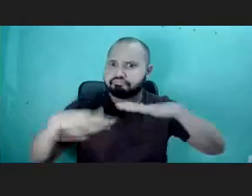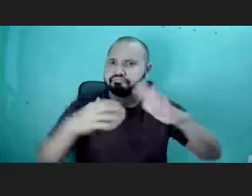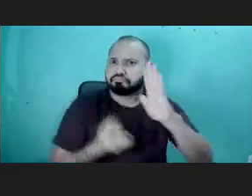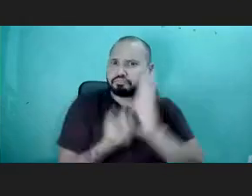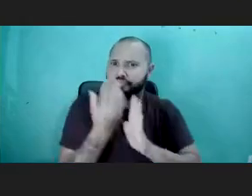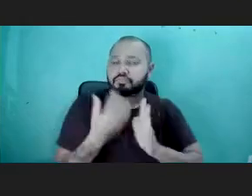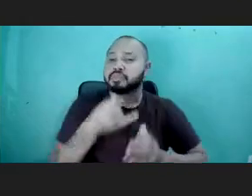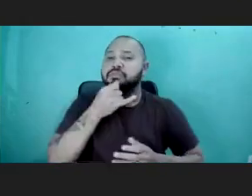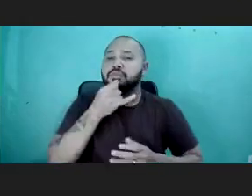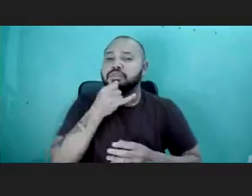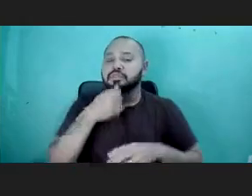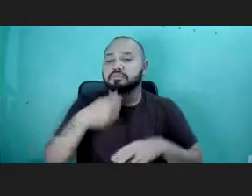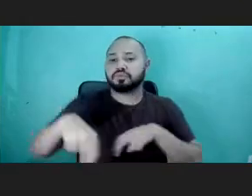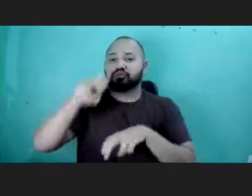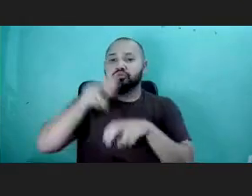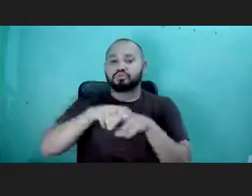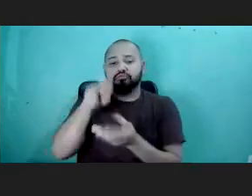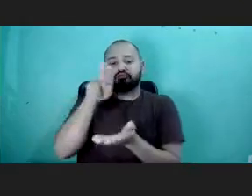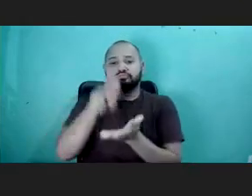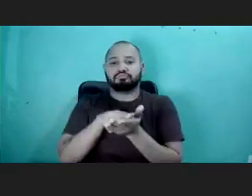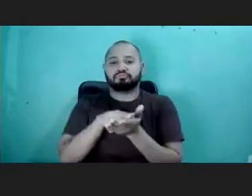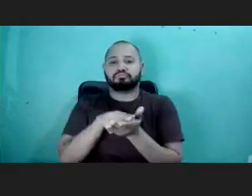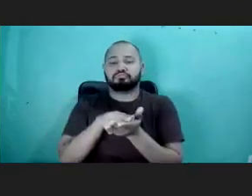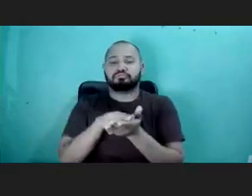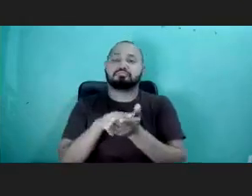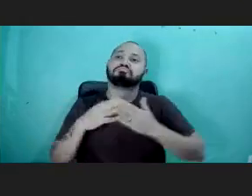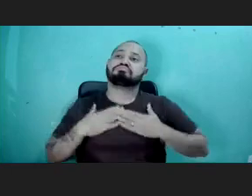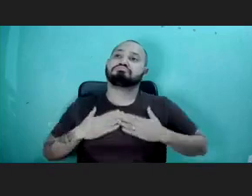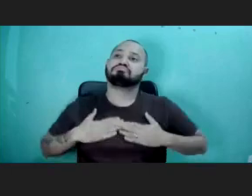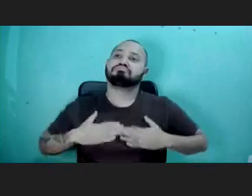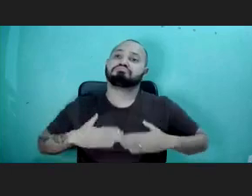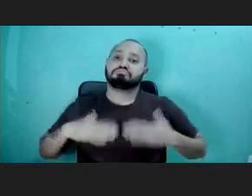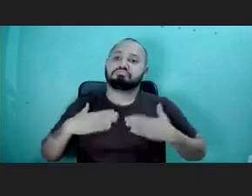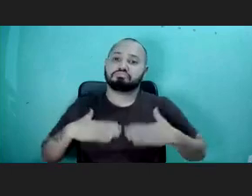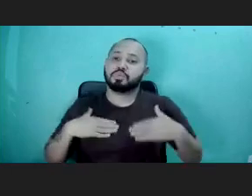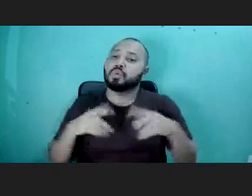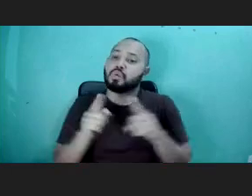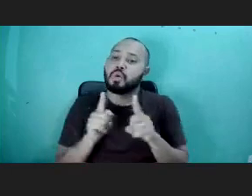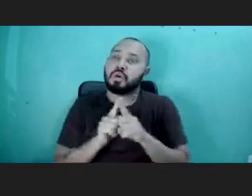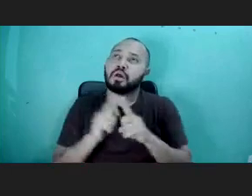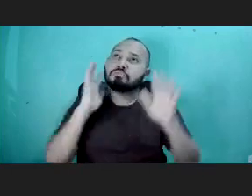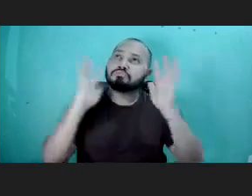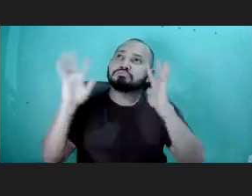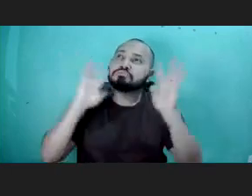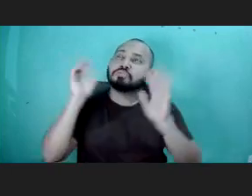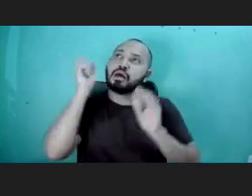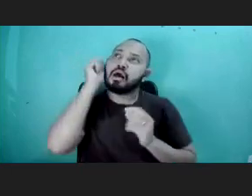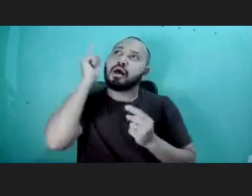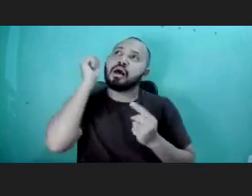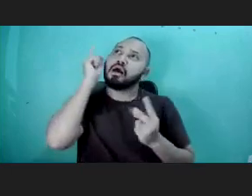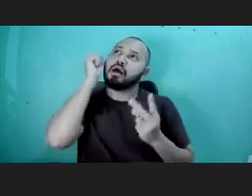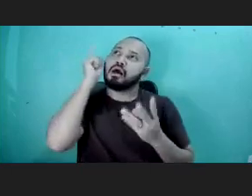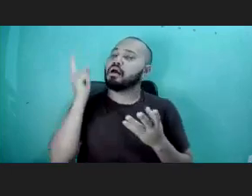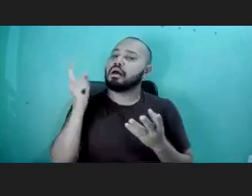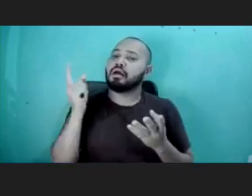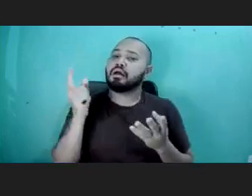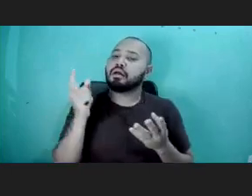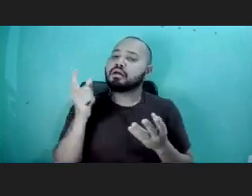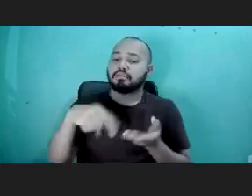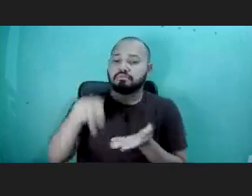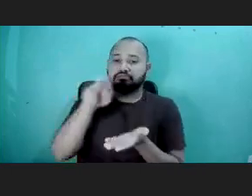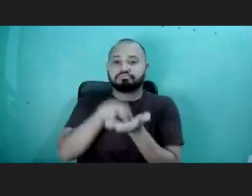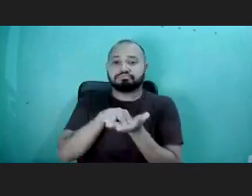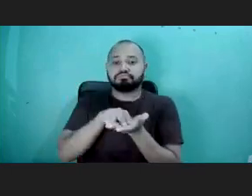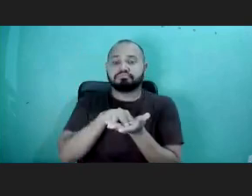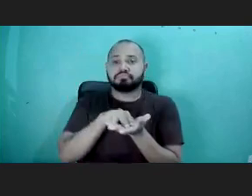deitada no sofá, num tempo ocioso, que seria importante até para um desenvolvimento de uma criatividade, de um ócio criativo, eu me cobro porque eu